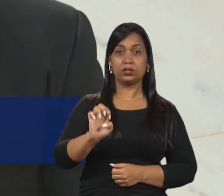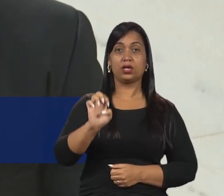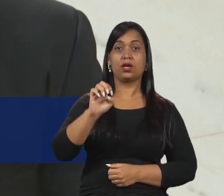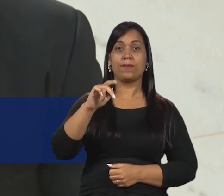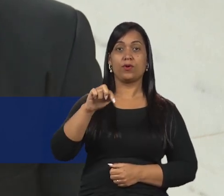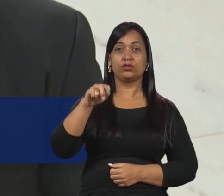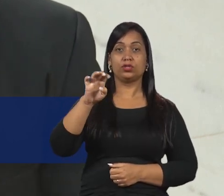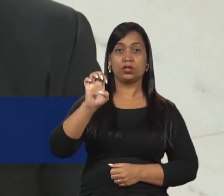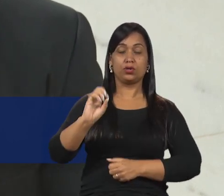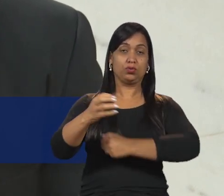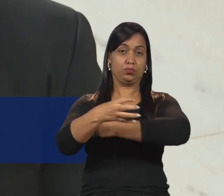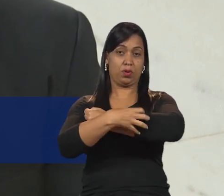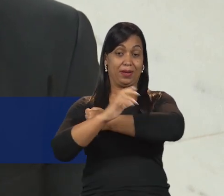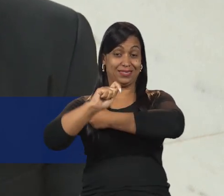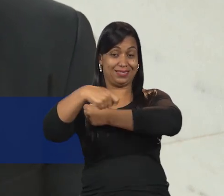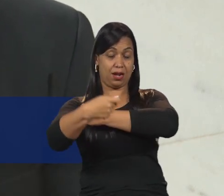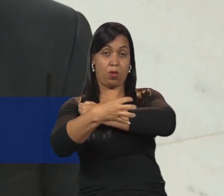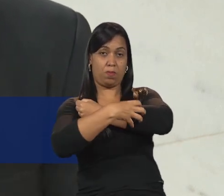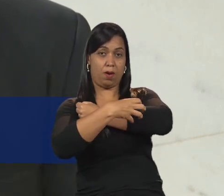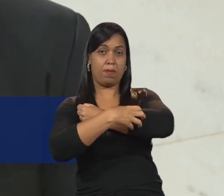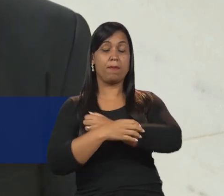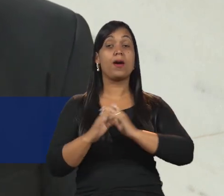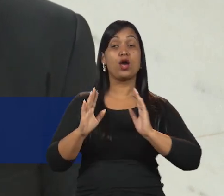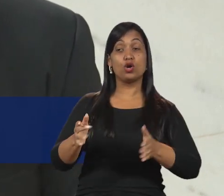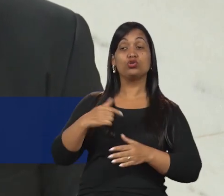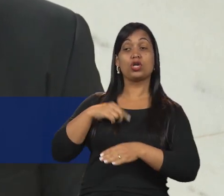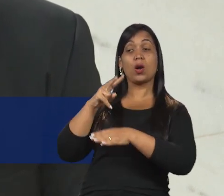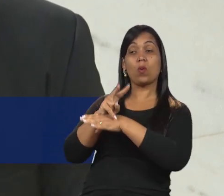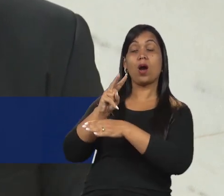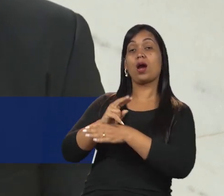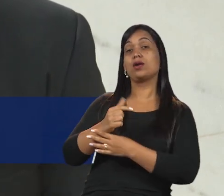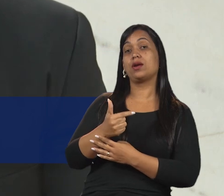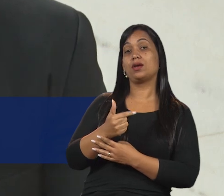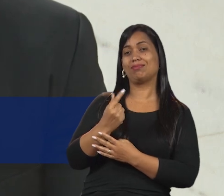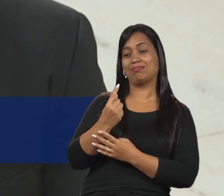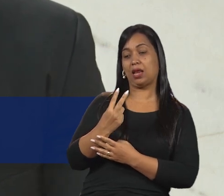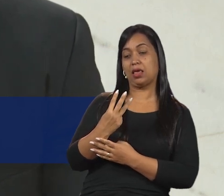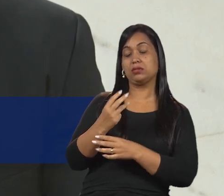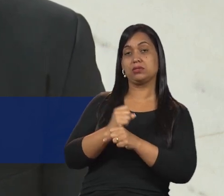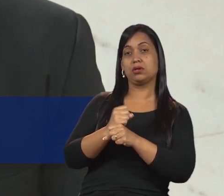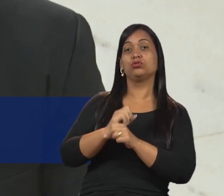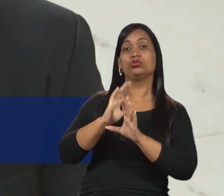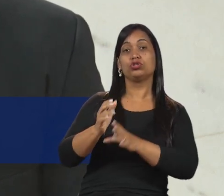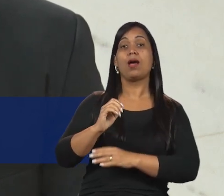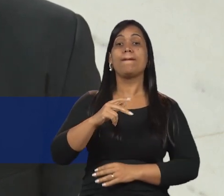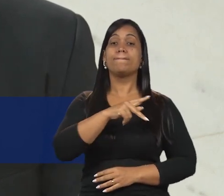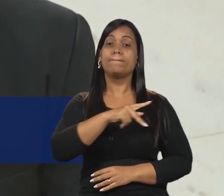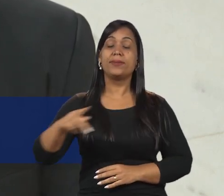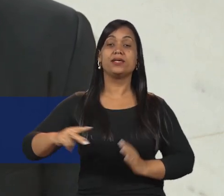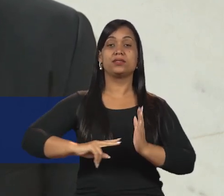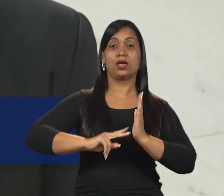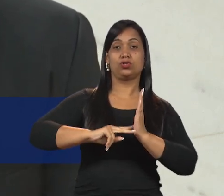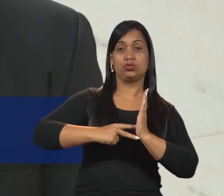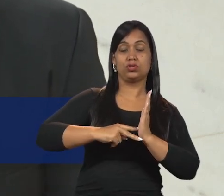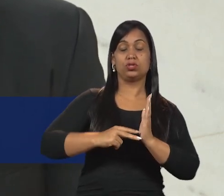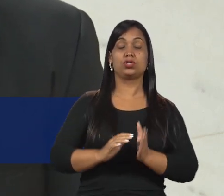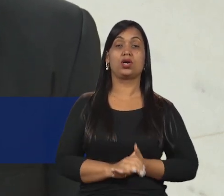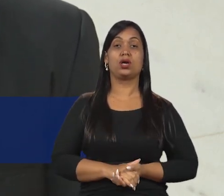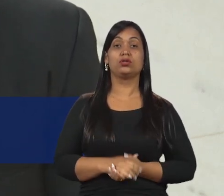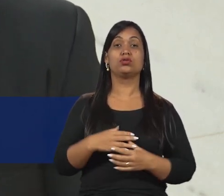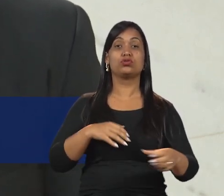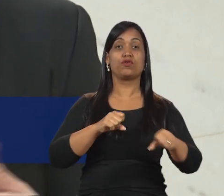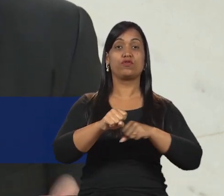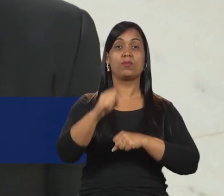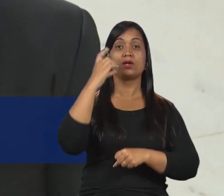municipal há praticamente 13 anos aí, a gente está na guarda, fui presidente do sindicato da guarda 2 vezes, sou formado